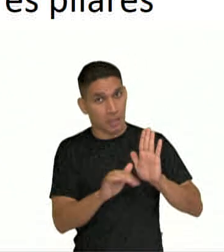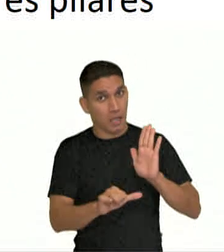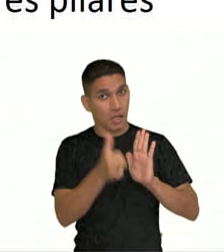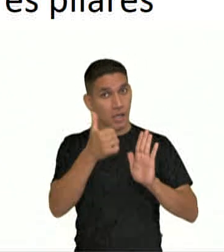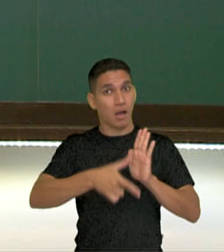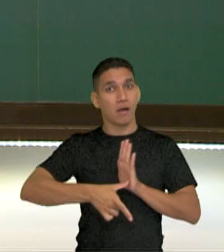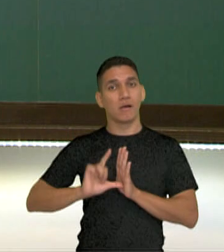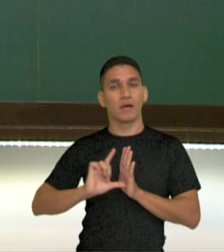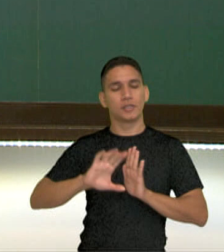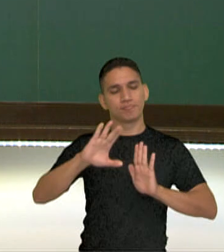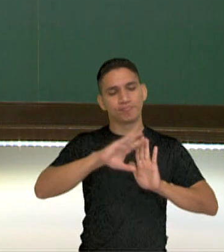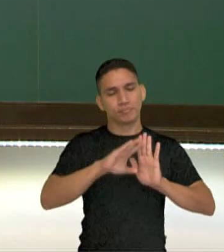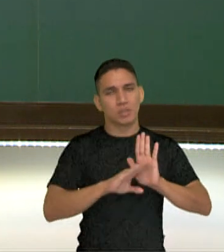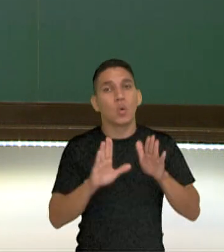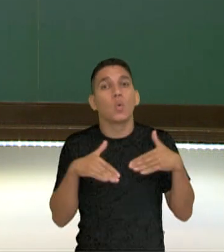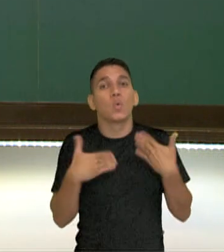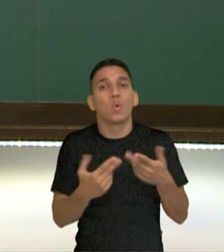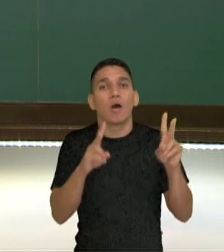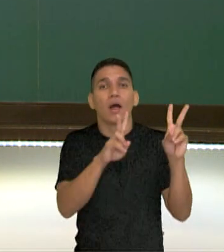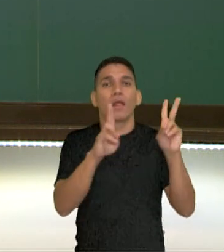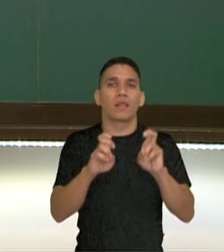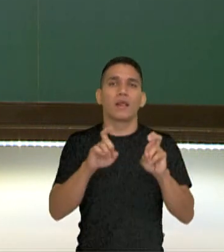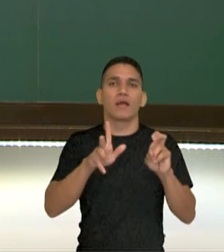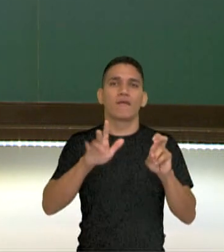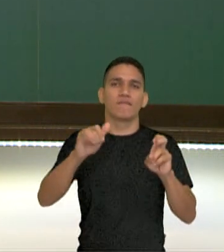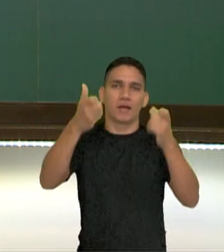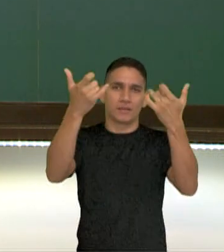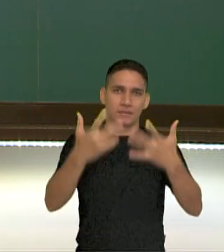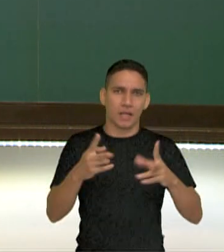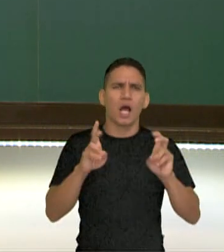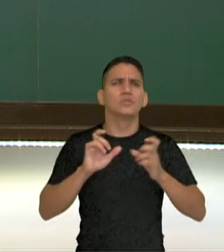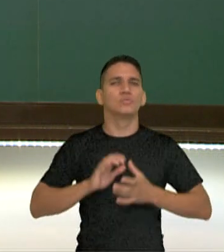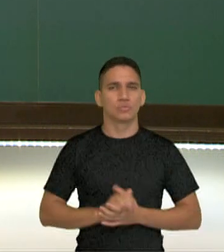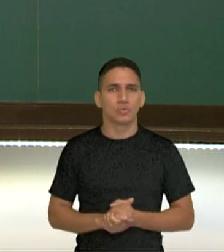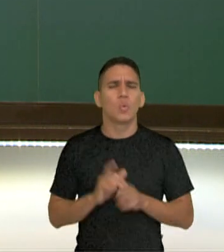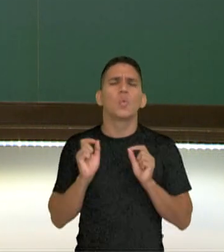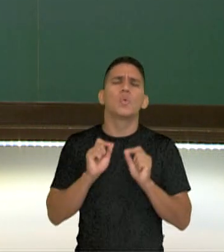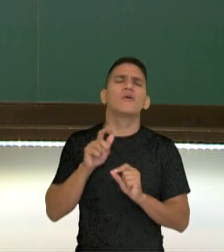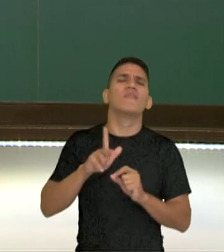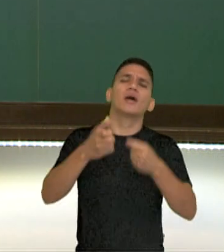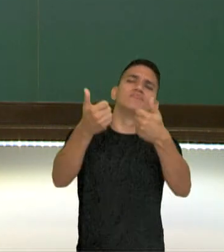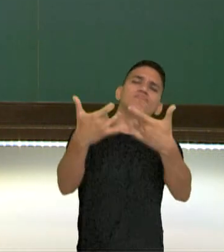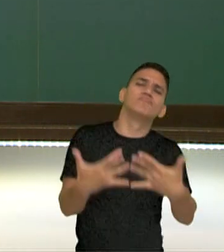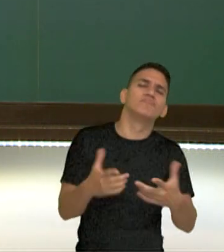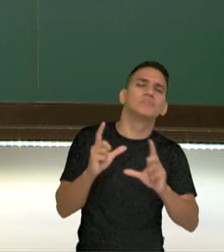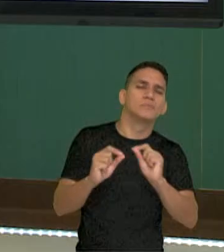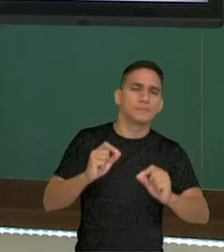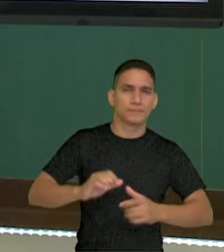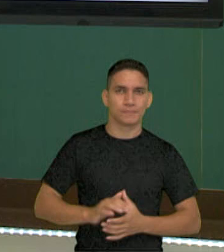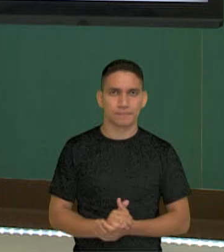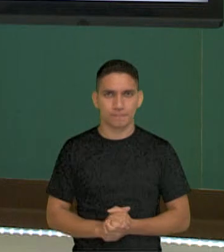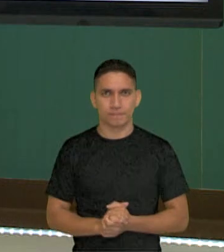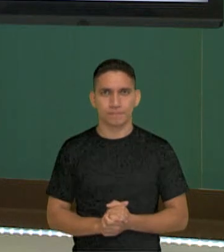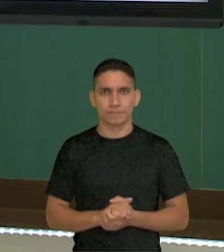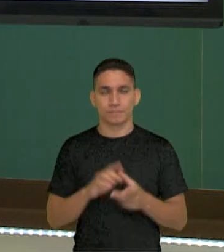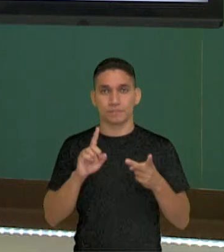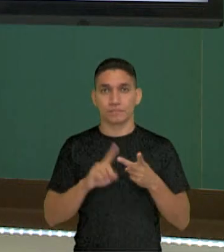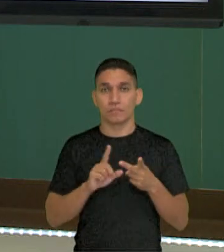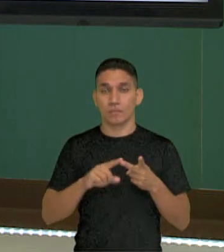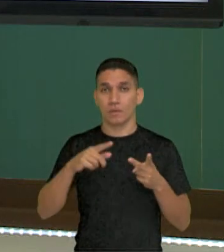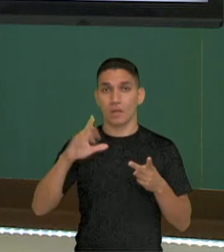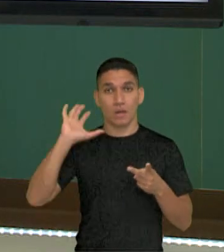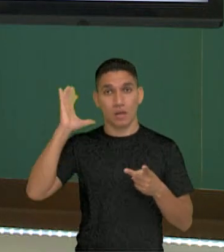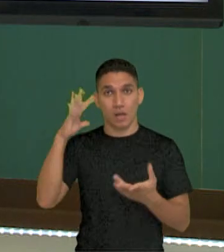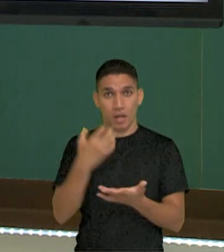primeiro, saber qual o tema que você vai gravar, sobre o que você vai falar no seu podcast. O